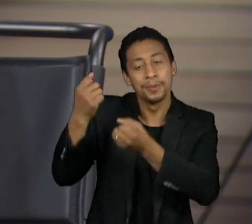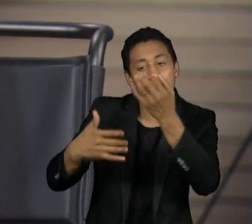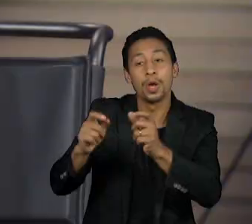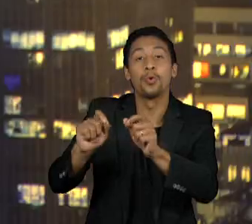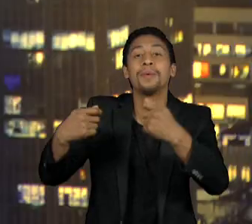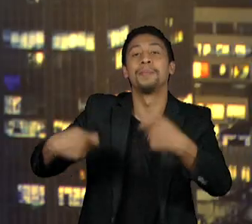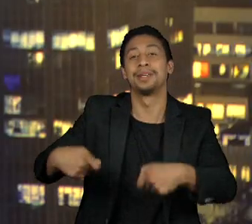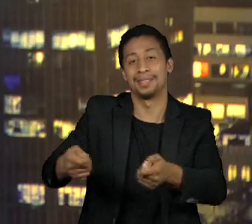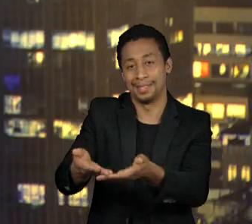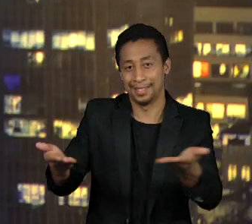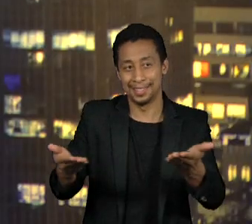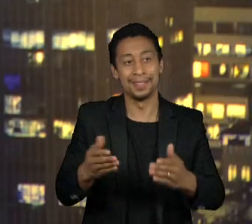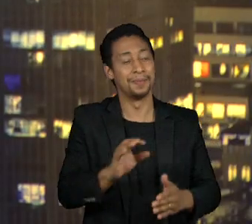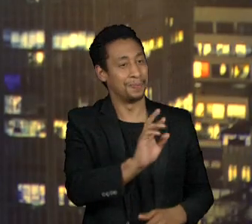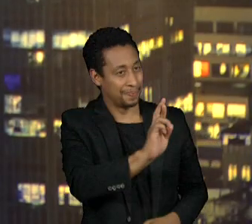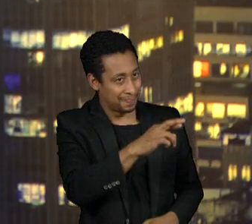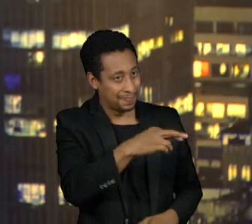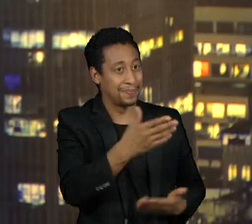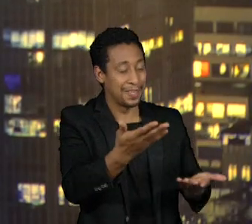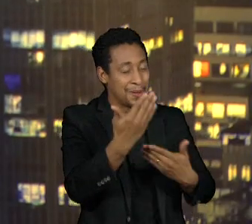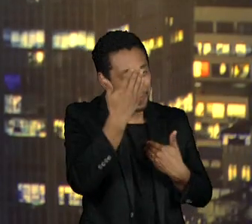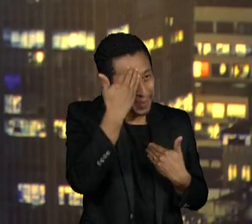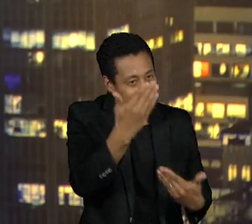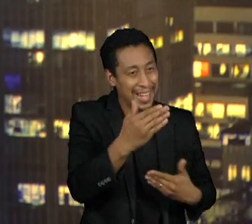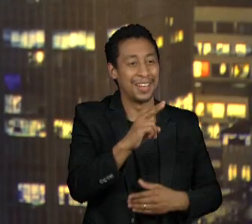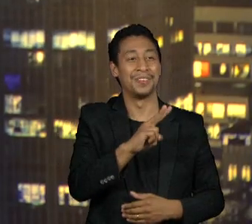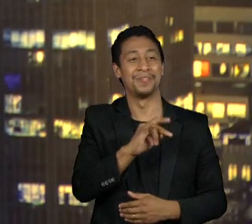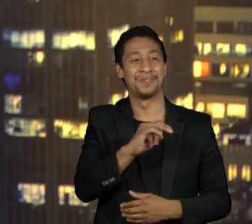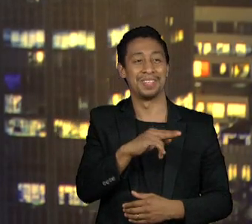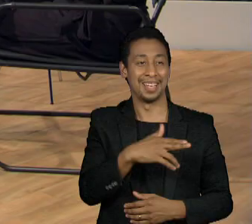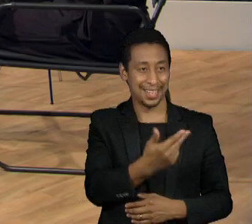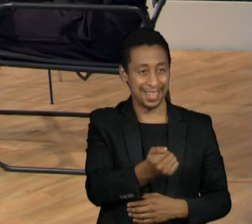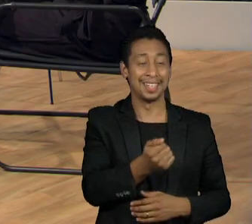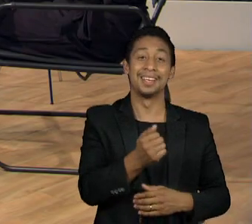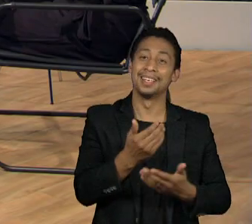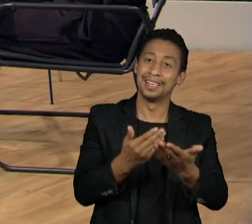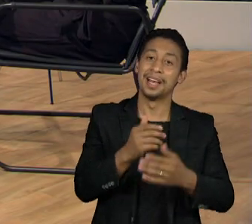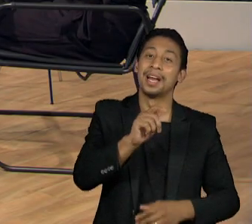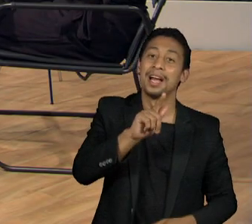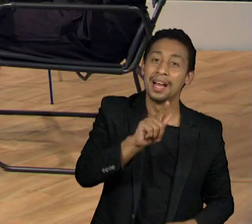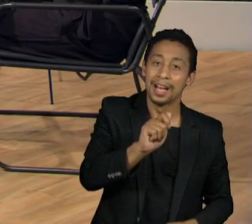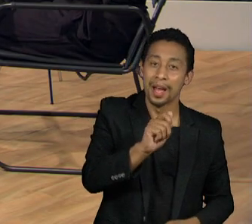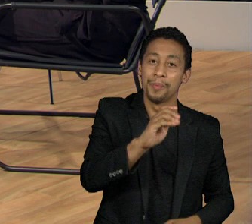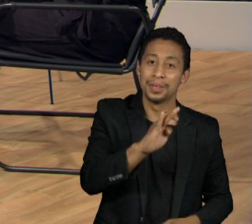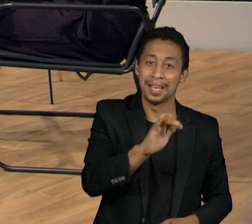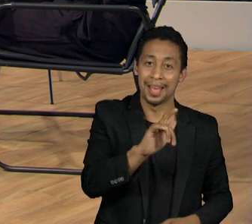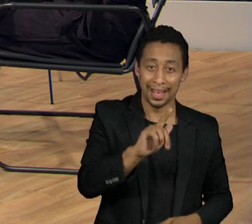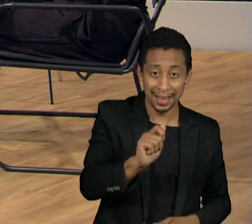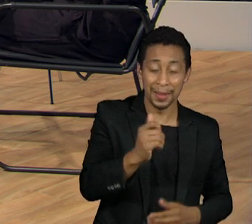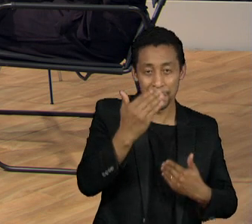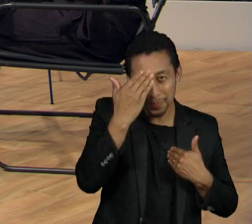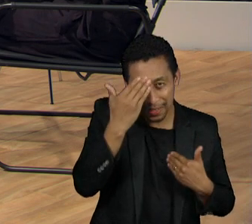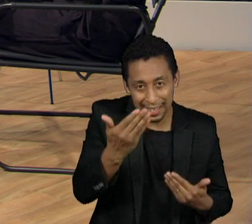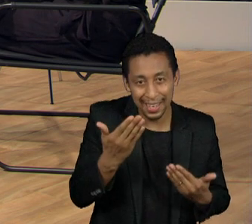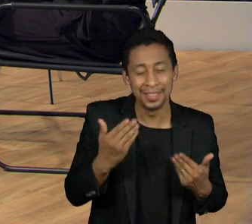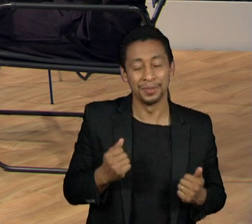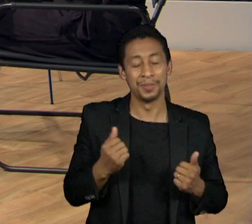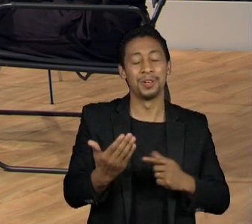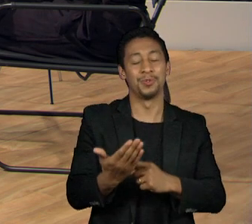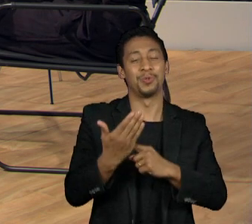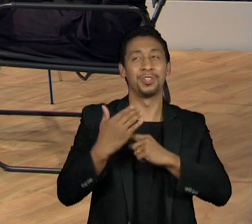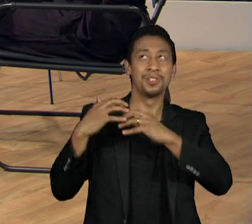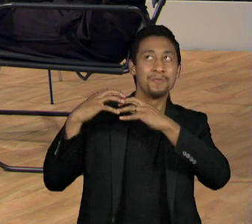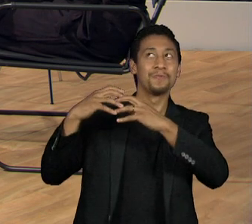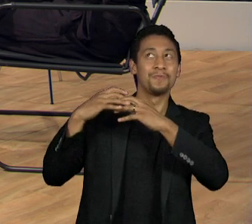delas. Sem dúvida. Viviana, obrigada mais uma vez. Obrigada, Gabriela, por esse alerta tão importante para nos fazer pensar.